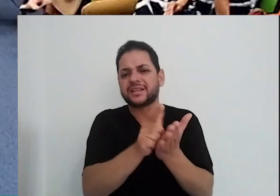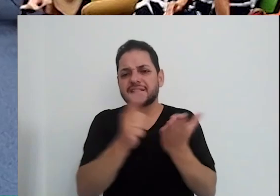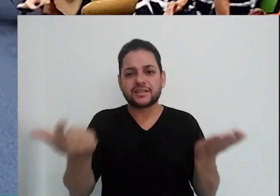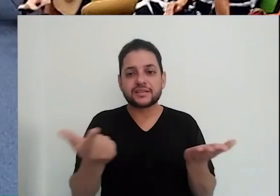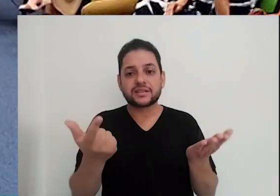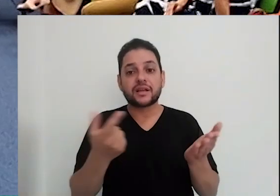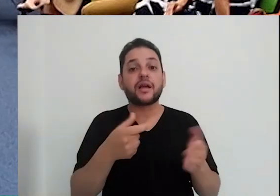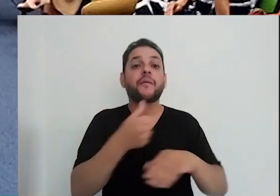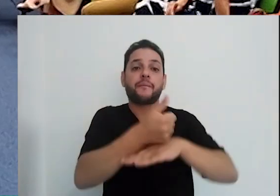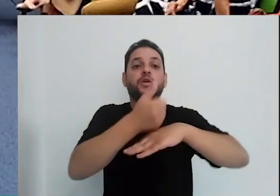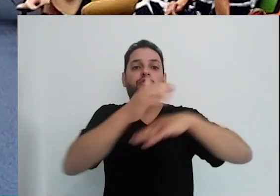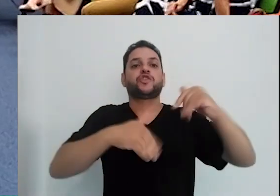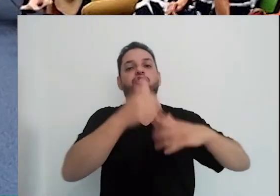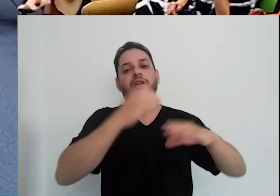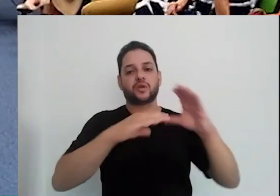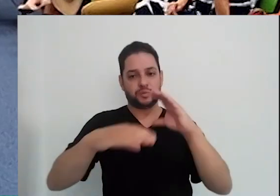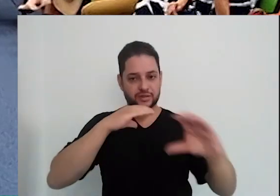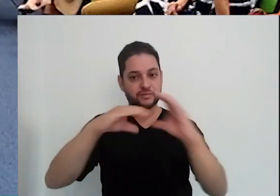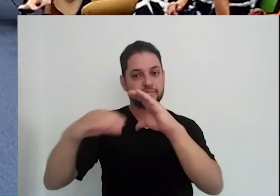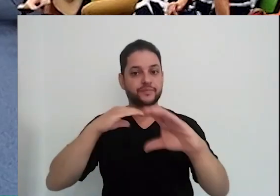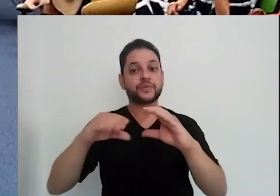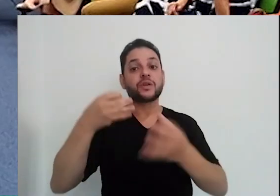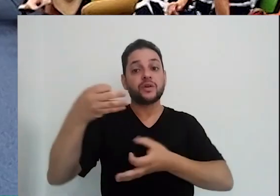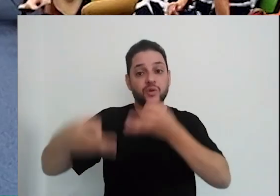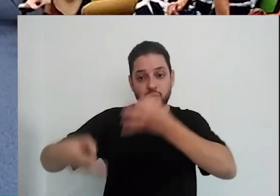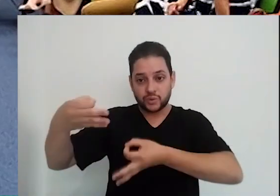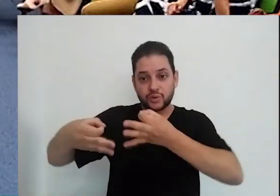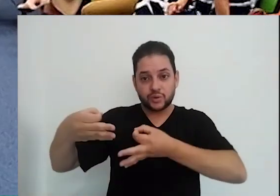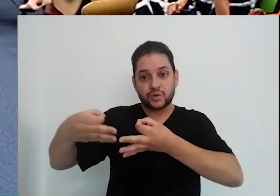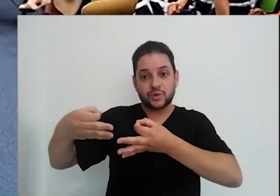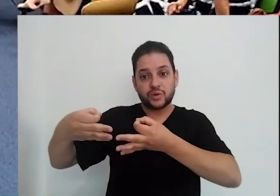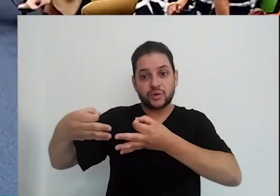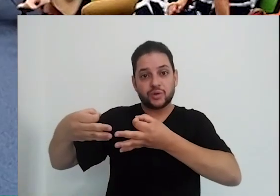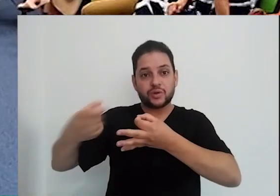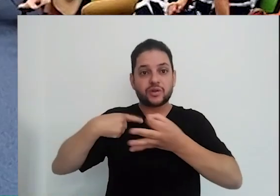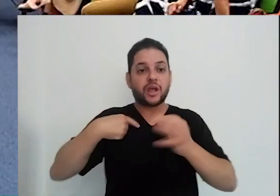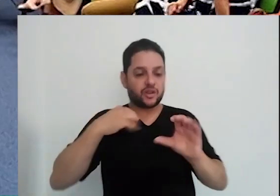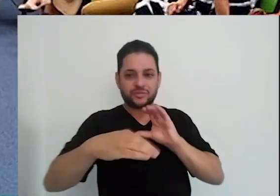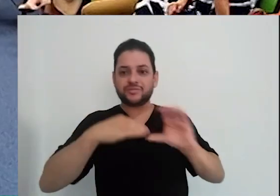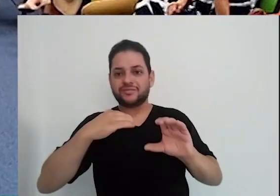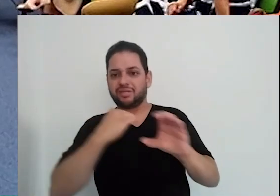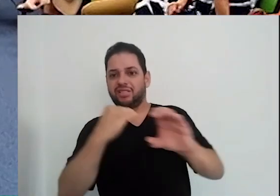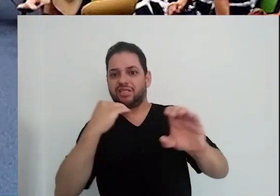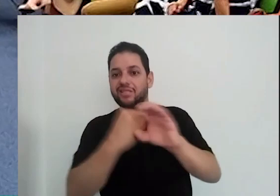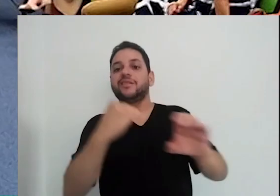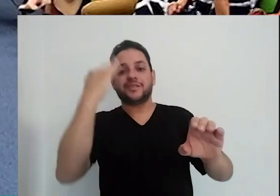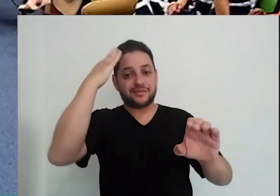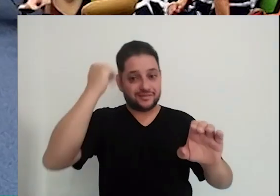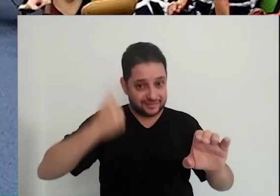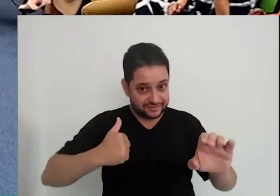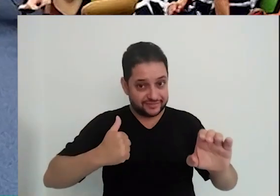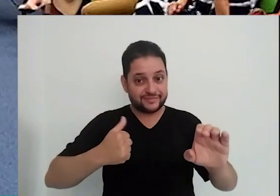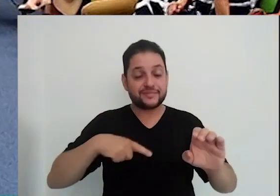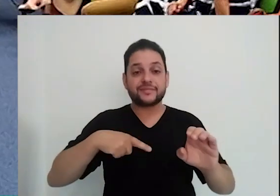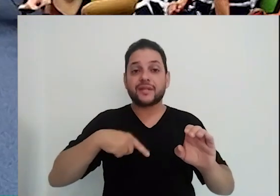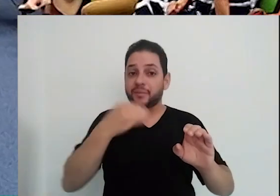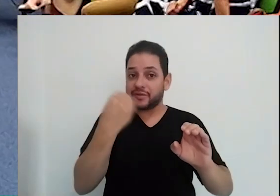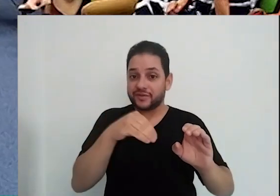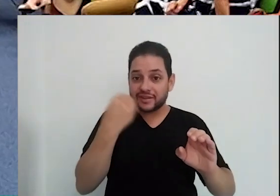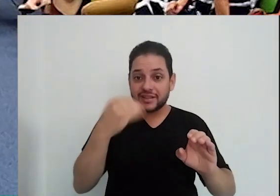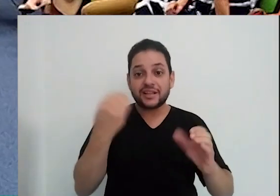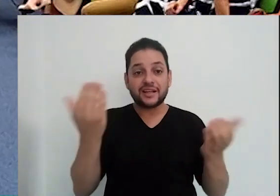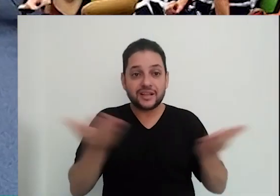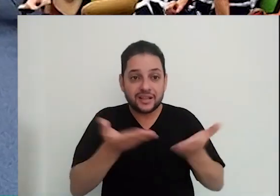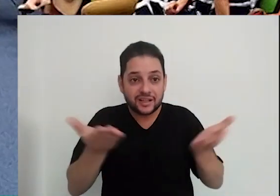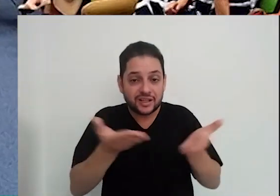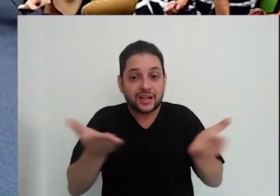profissionais da comunicação né e o judiciário que tem essa deficiência na comunicação nós sabemos disso E aproveitando o momento que